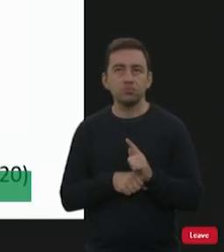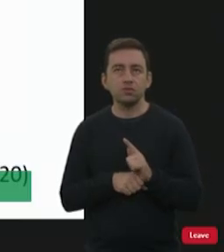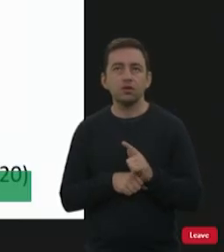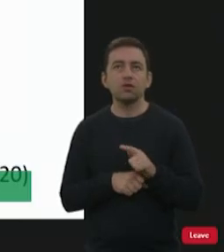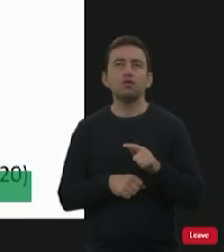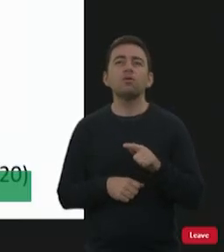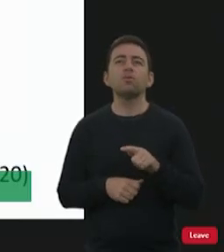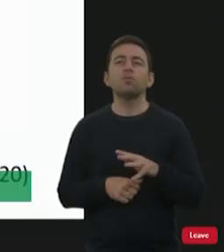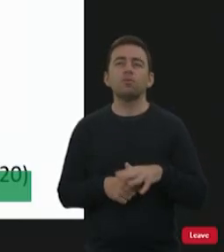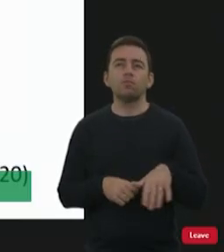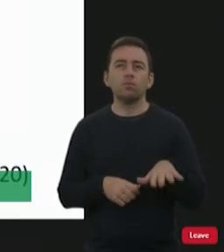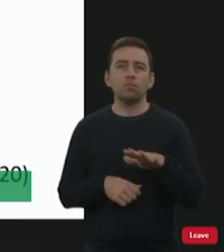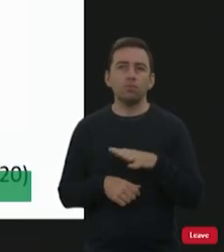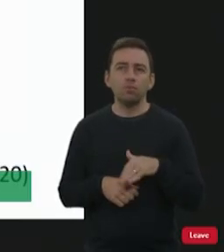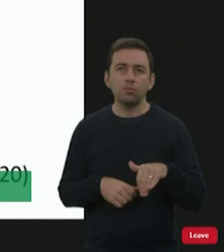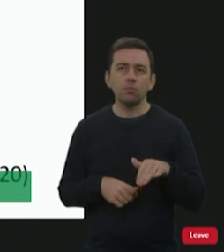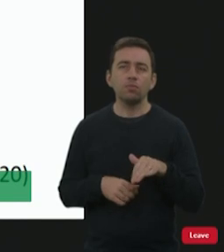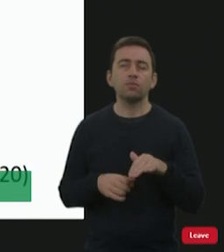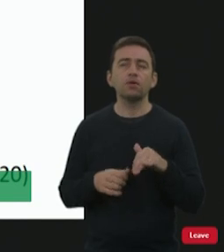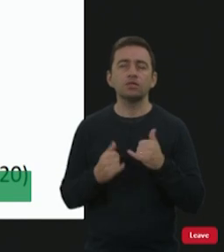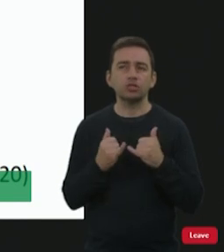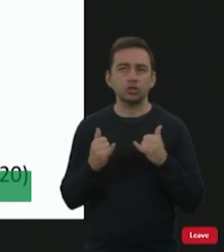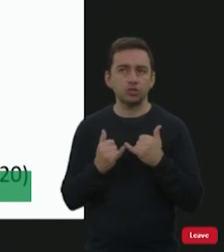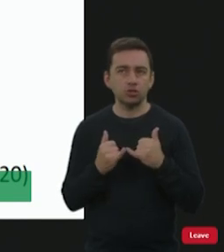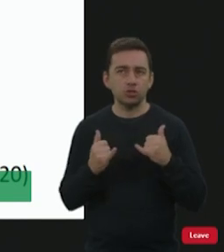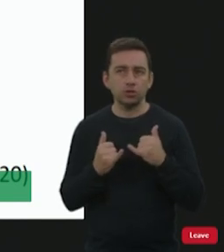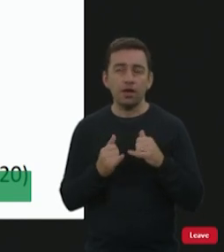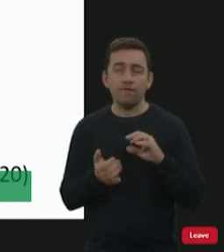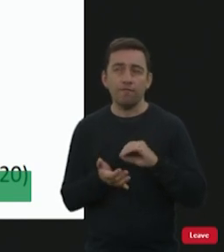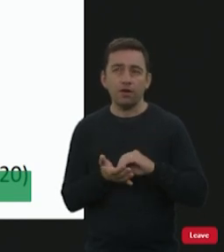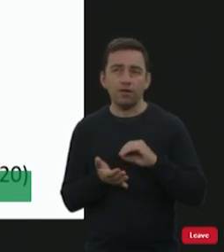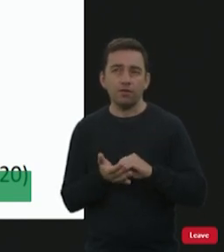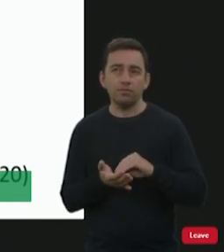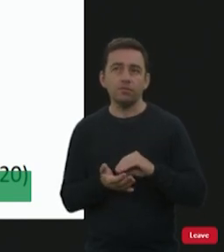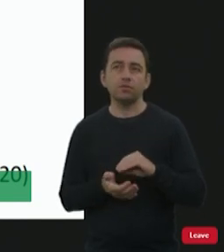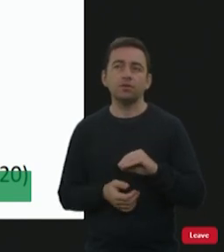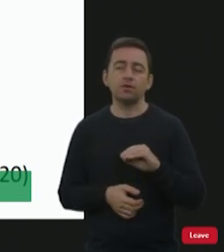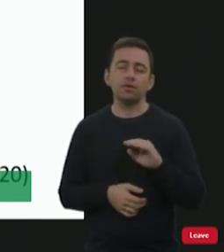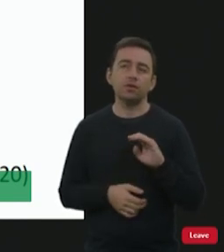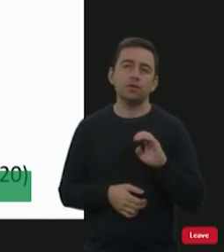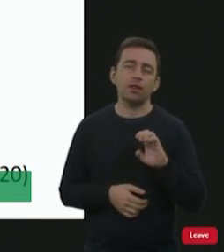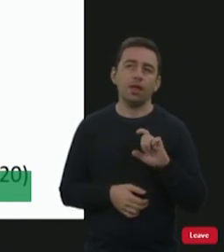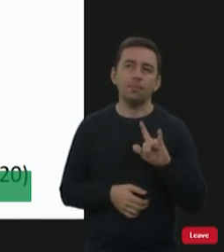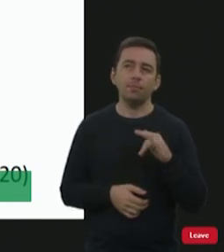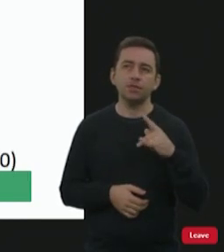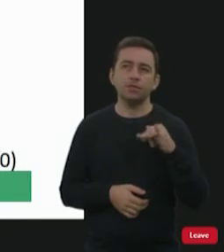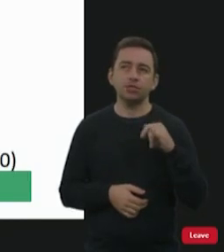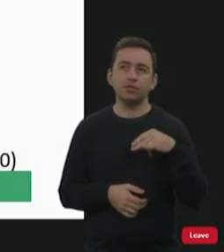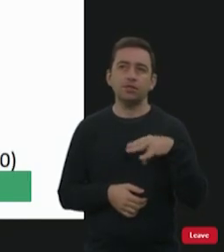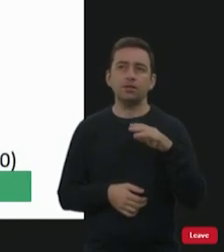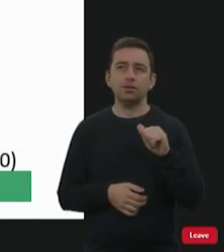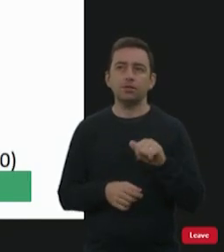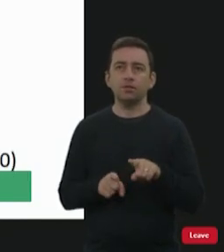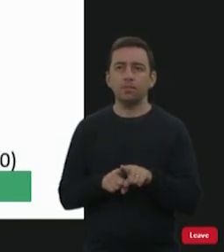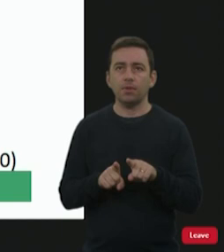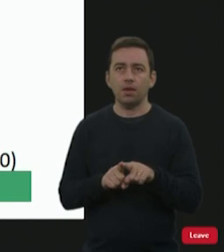também o gasto energético muscular. Então, a falta de leptina geralmente vai levar a um aumento do apetite, menos energia,